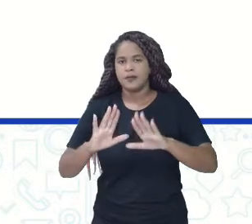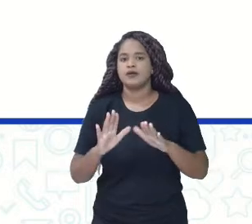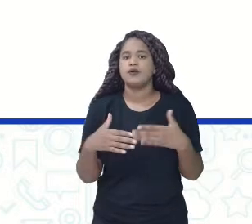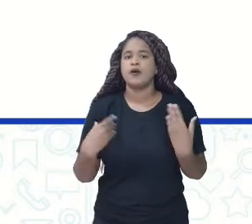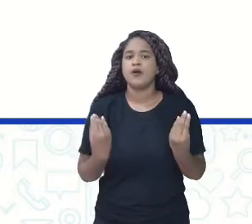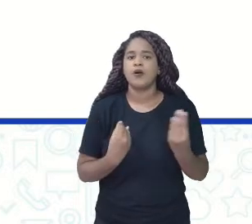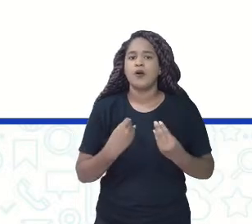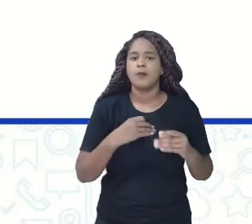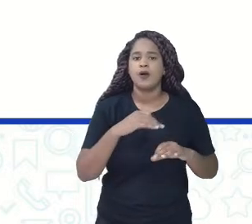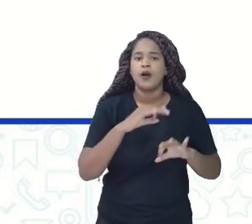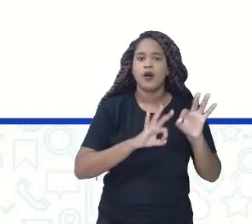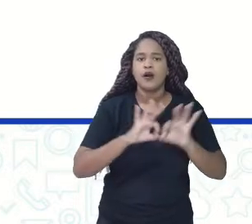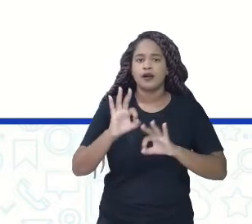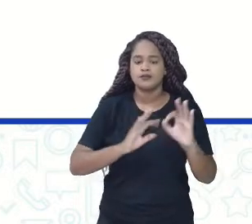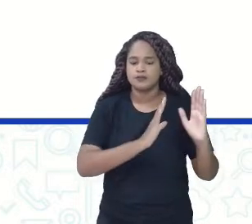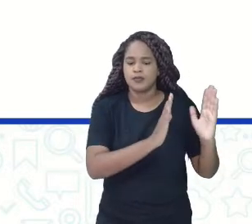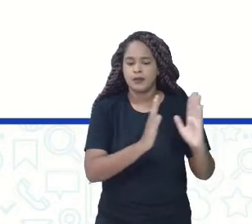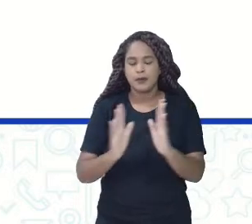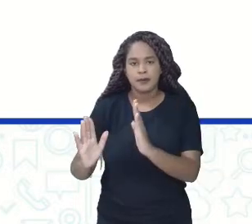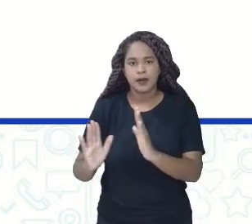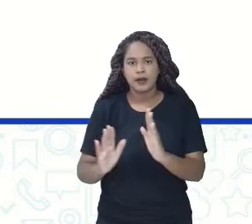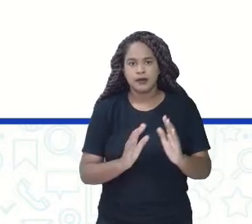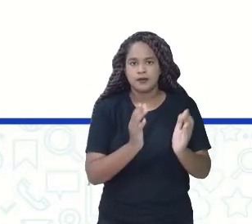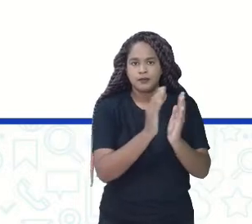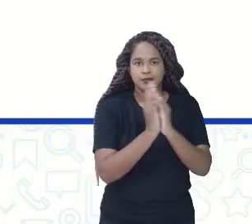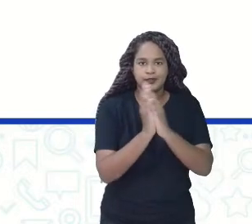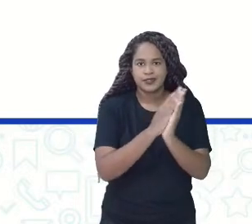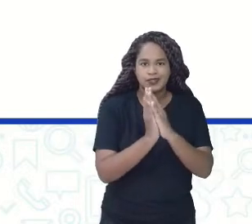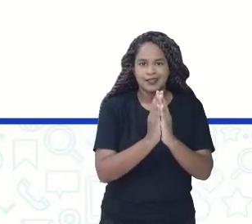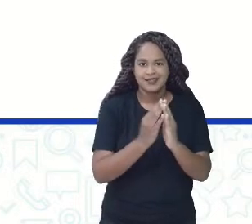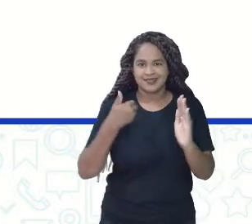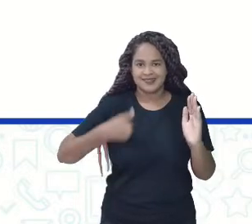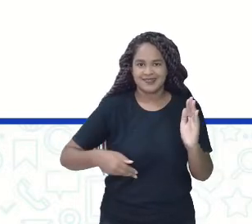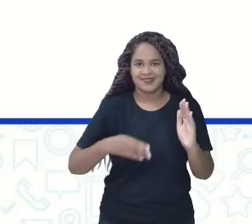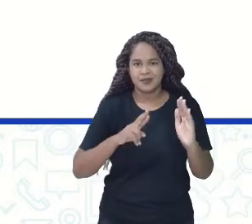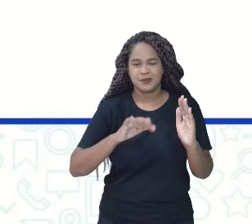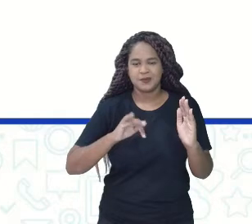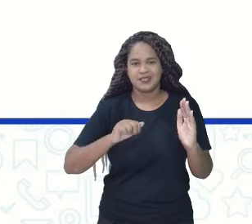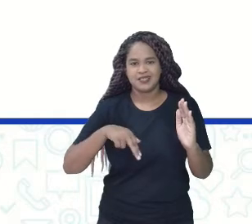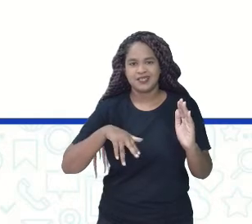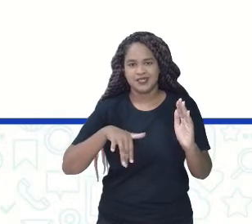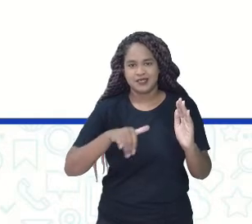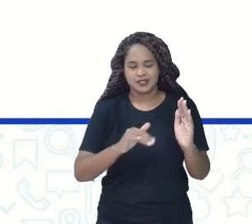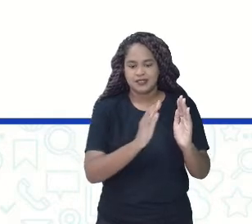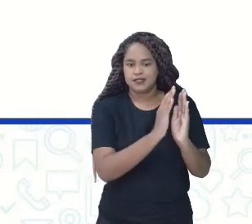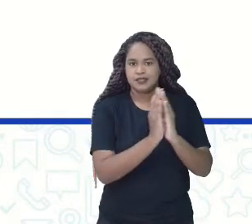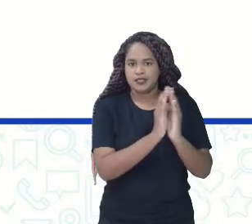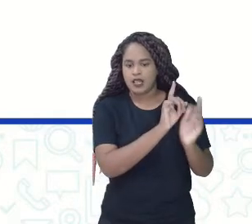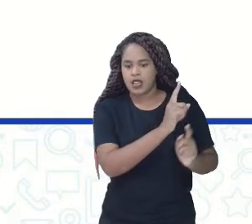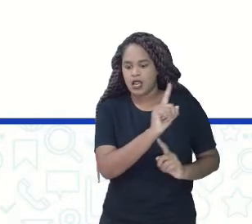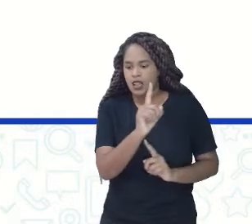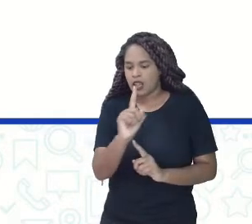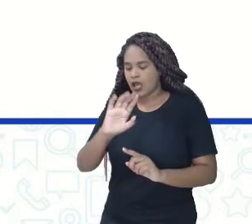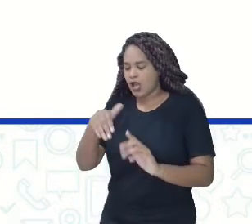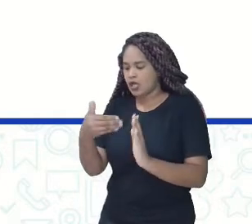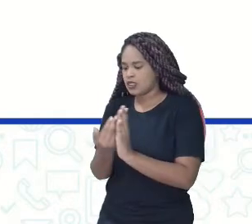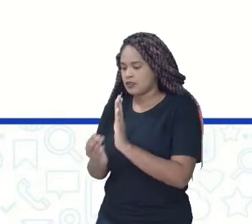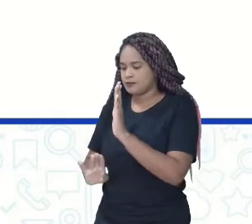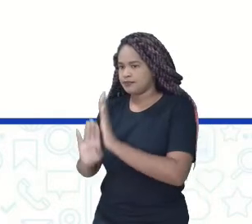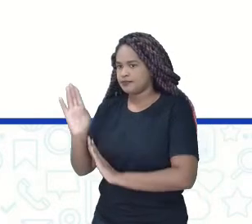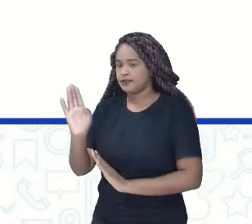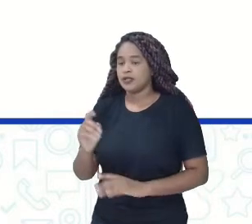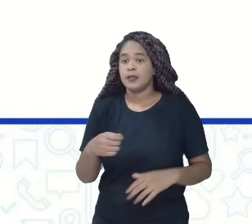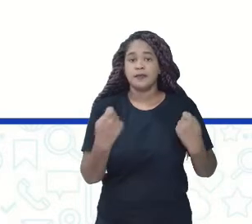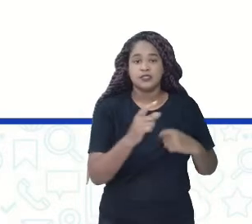correta dessa movimentação da bonequinha Briane aí para chegar no foguetinho? A gente vai ter que ir para a direita,